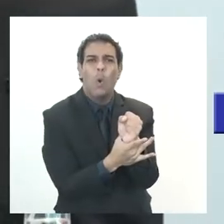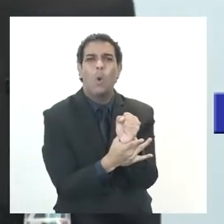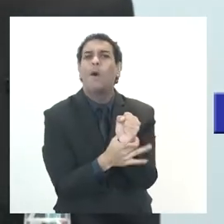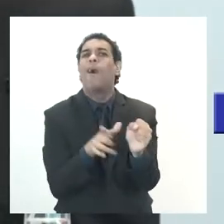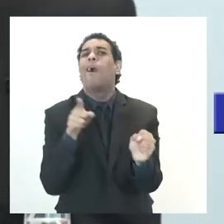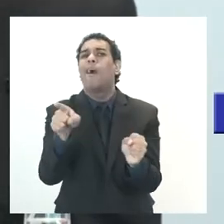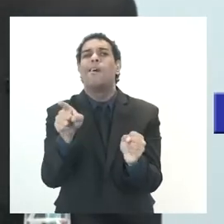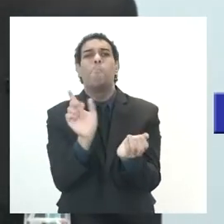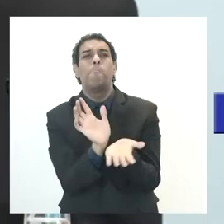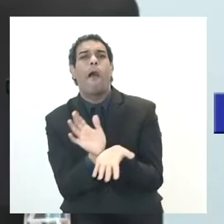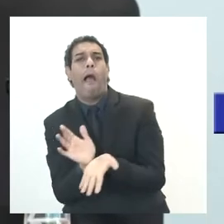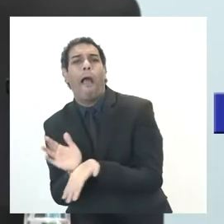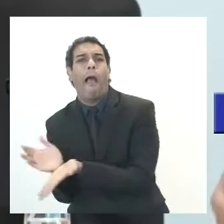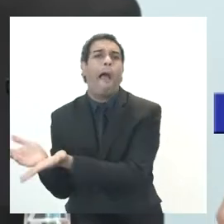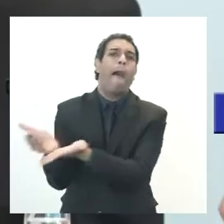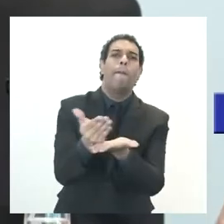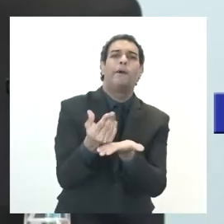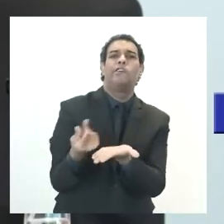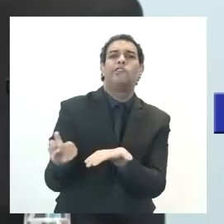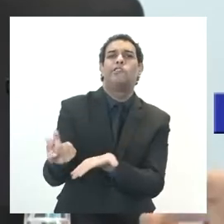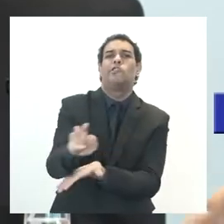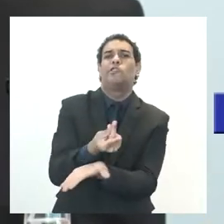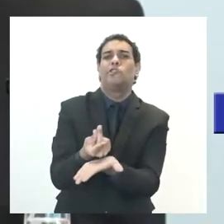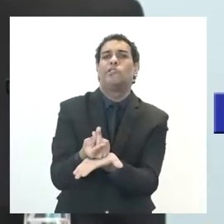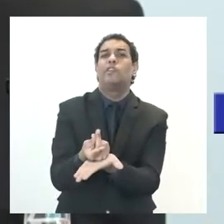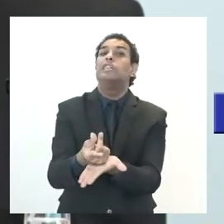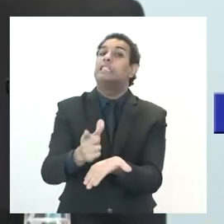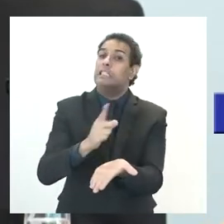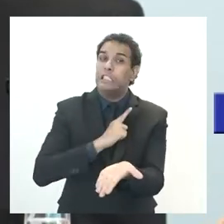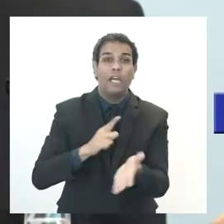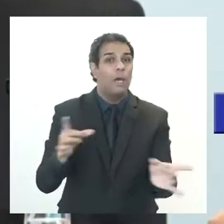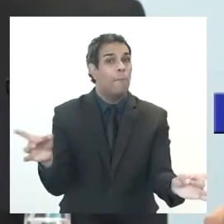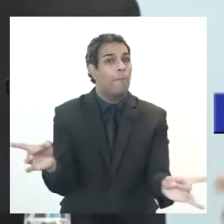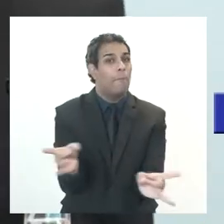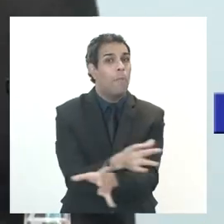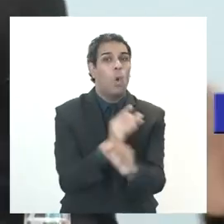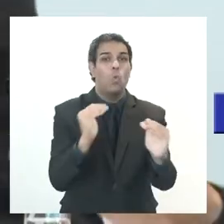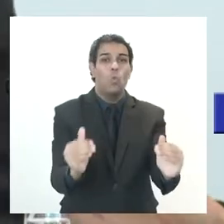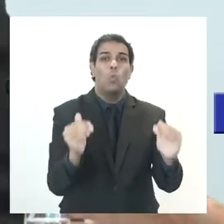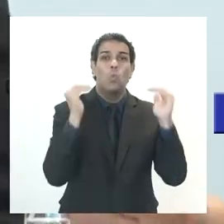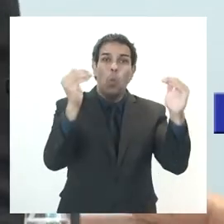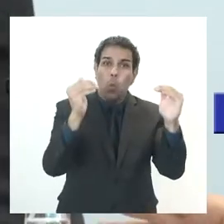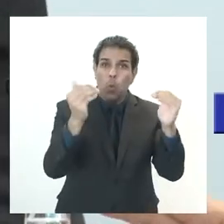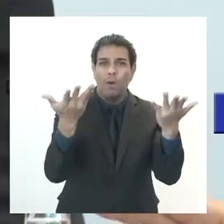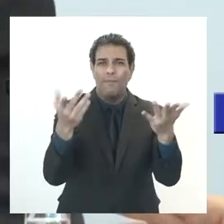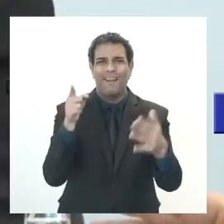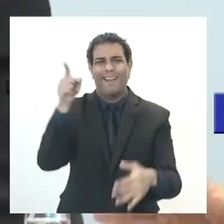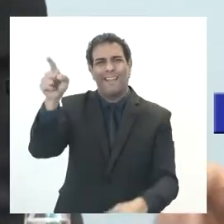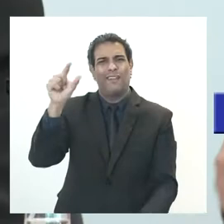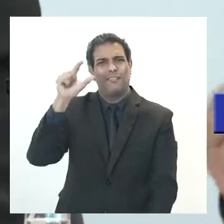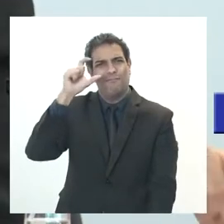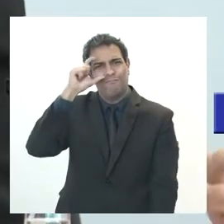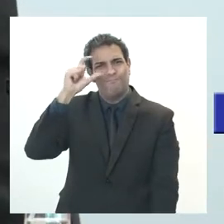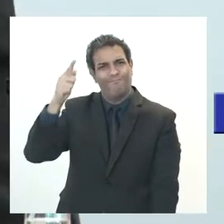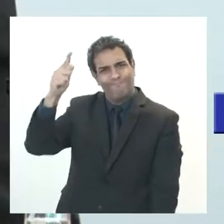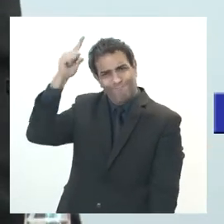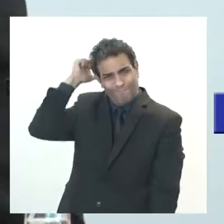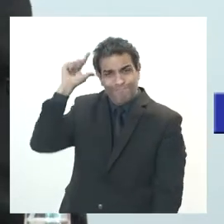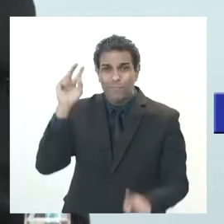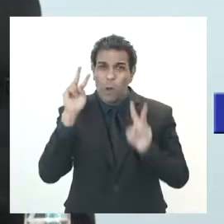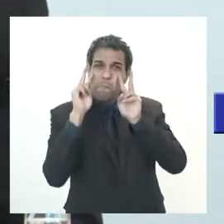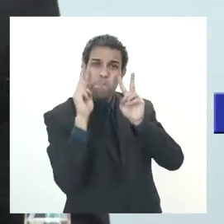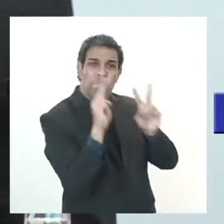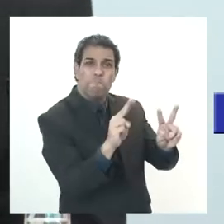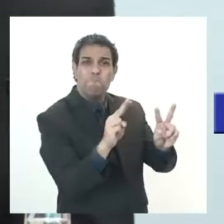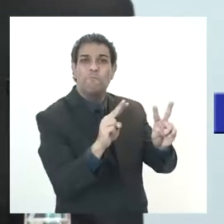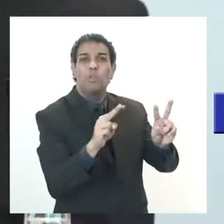acúmulo de dinheiro e de capital para quem já tem capital quem nunca teve um olhar que significasse